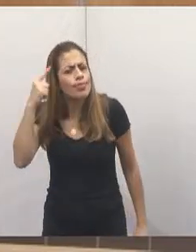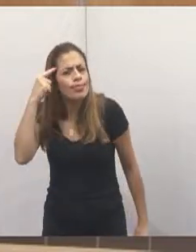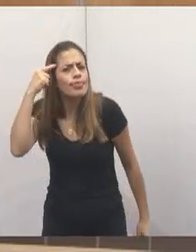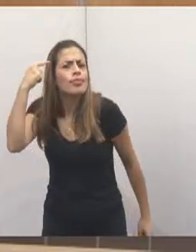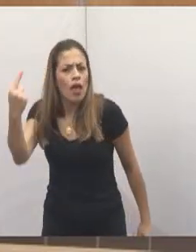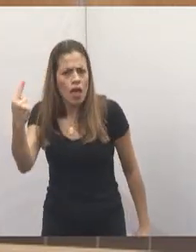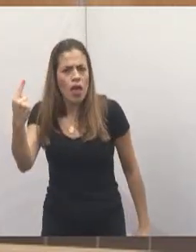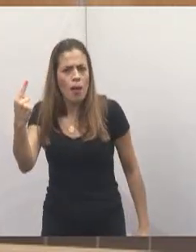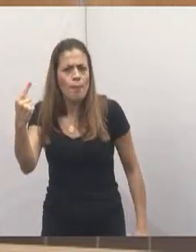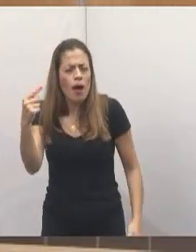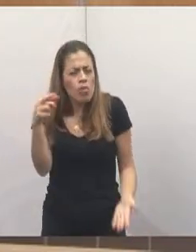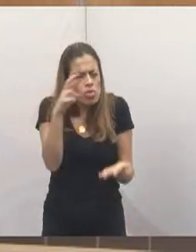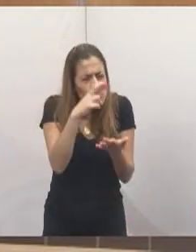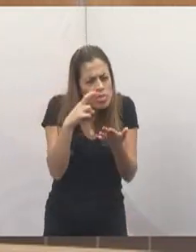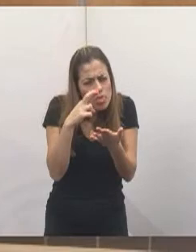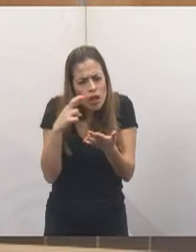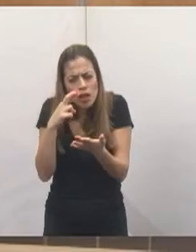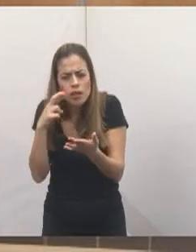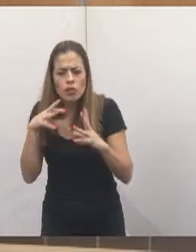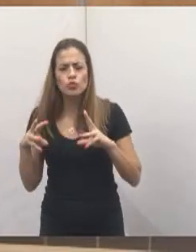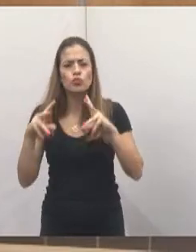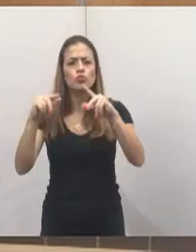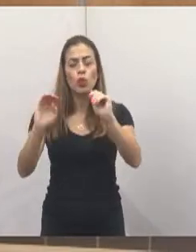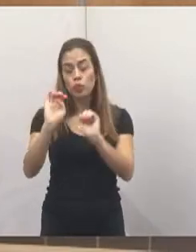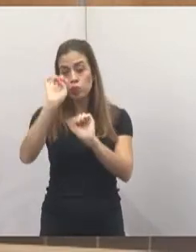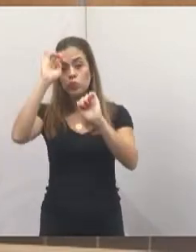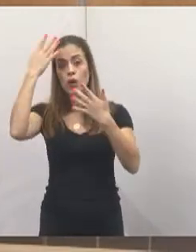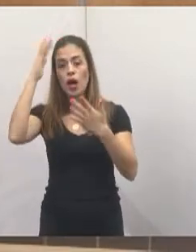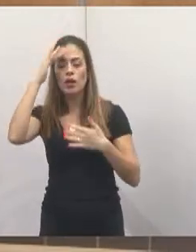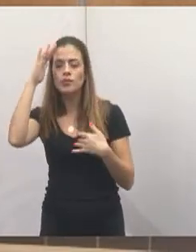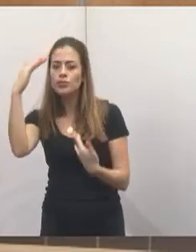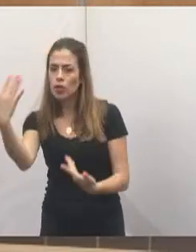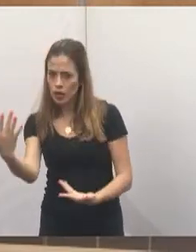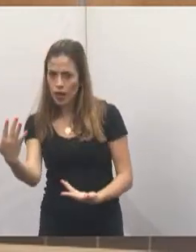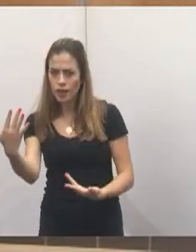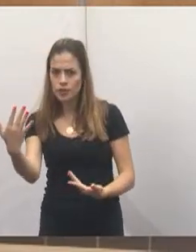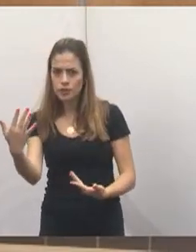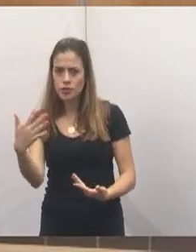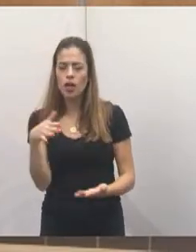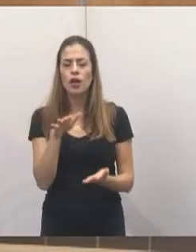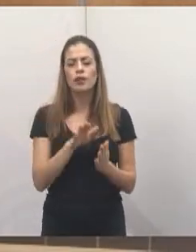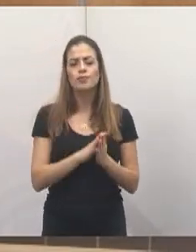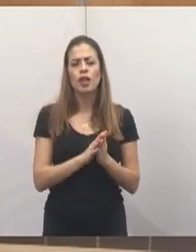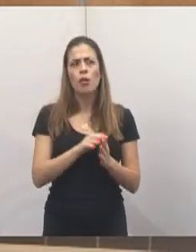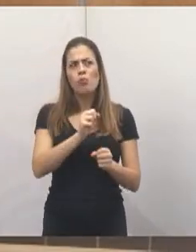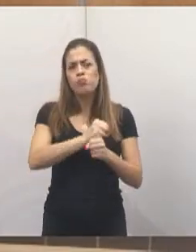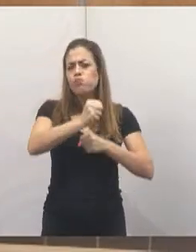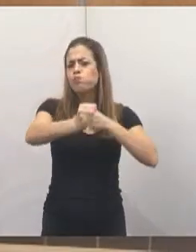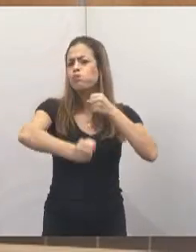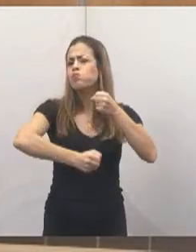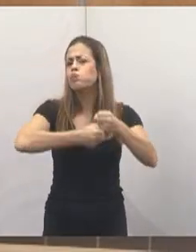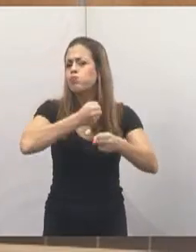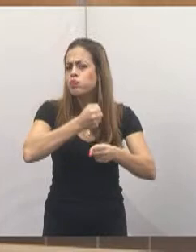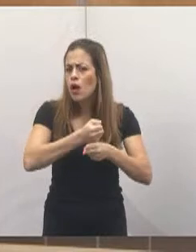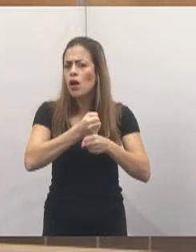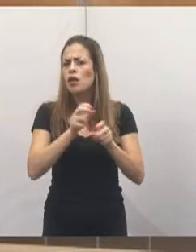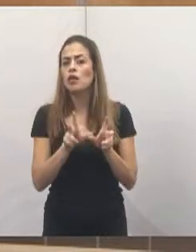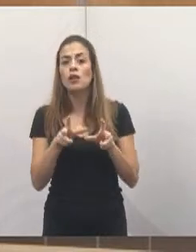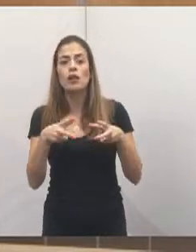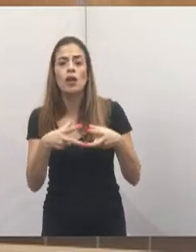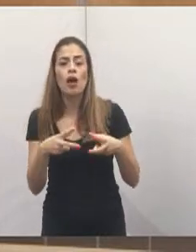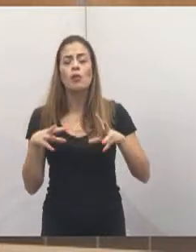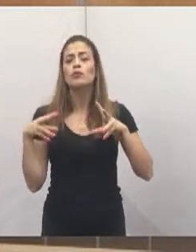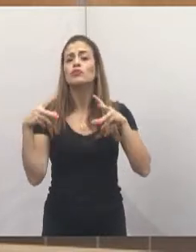Ao analisarmos todas as solenidades que acontecem anualmente na Câmara e de todas as classes que